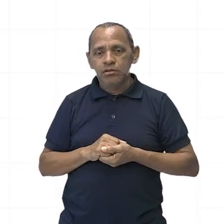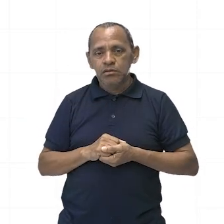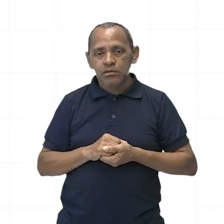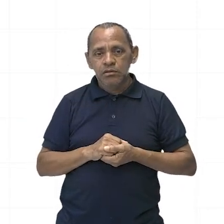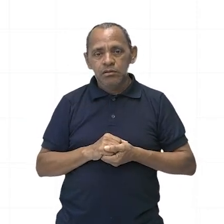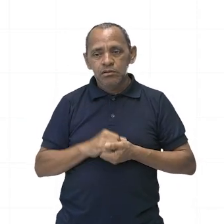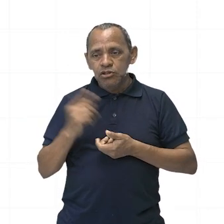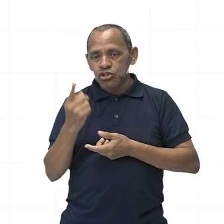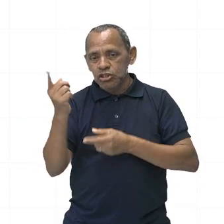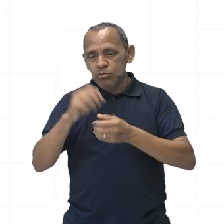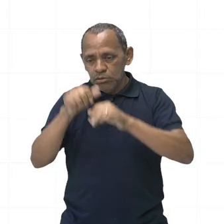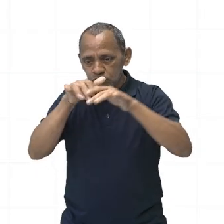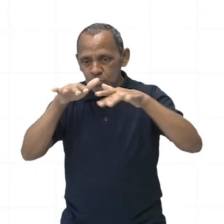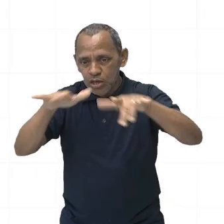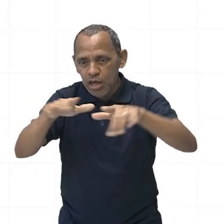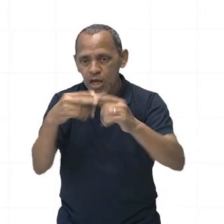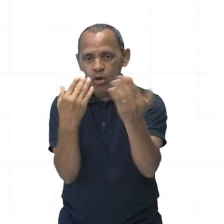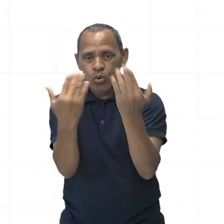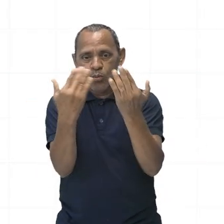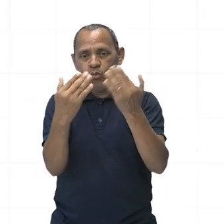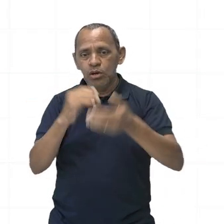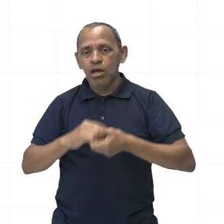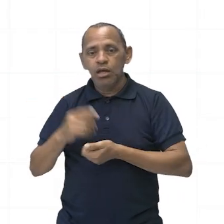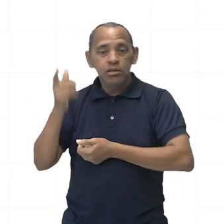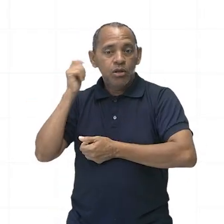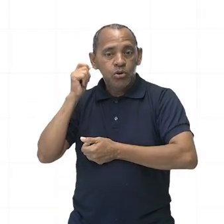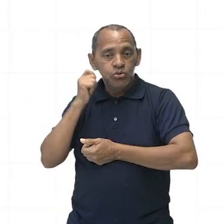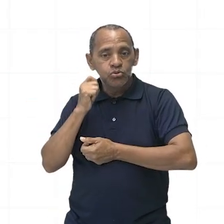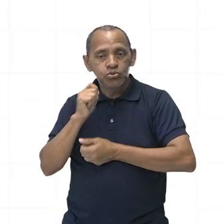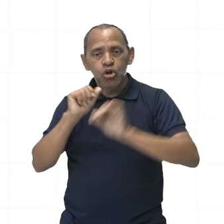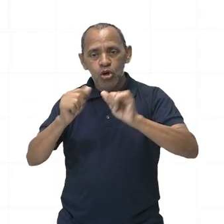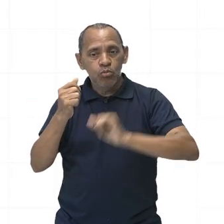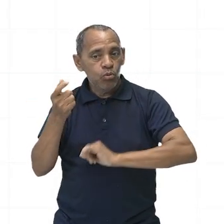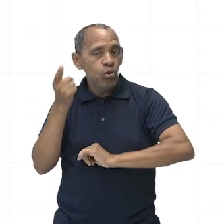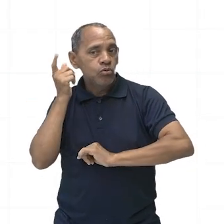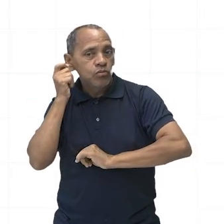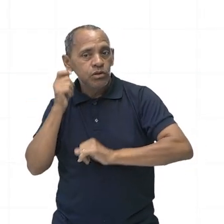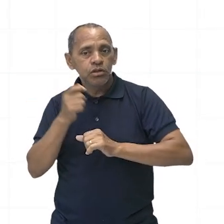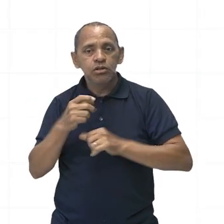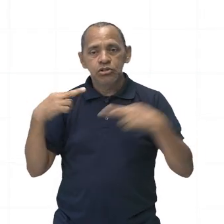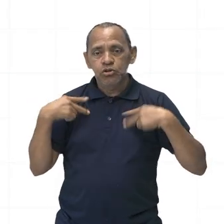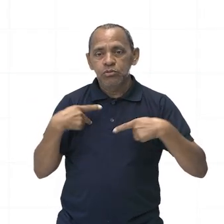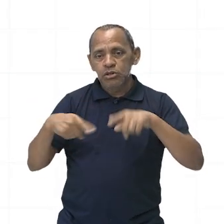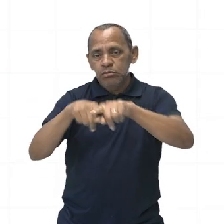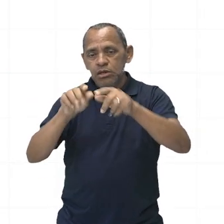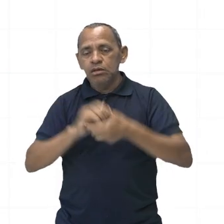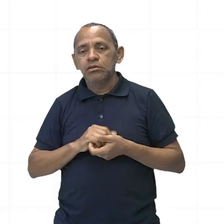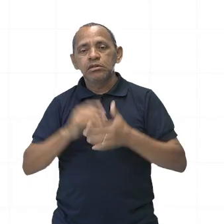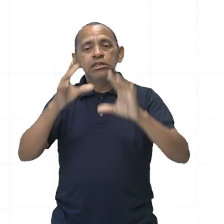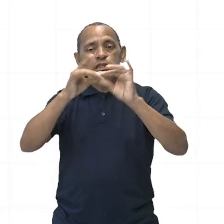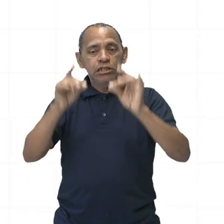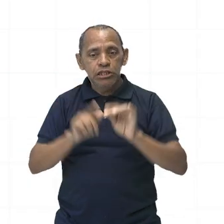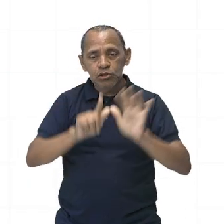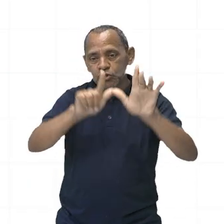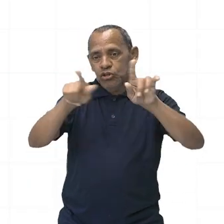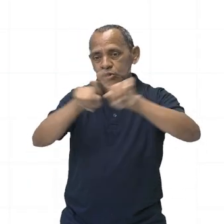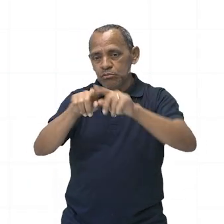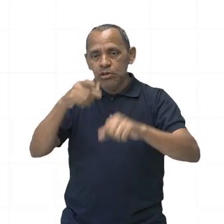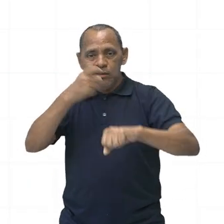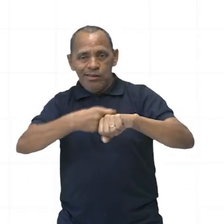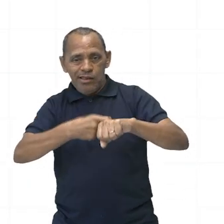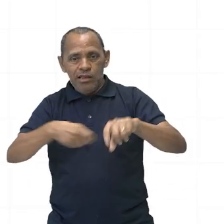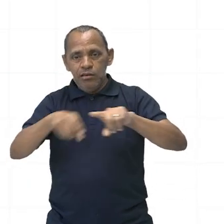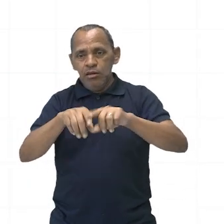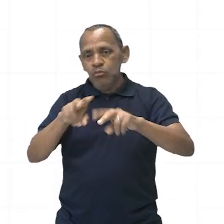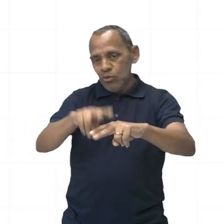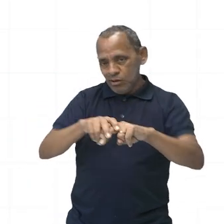distância de propagação, se comparado ao som audível. Propaga-se melhor em meios sólidos e líquidos do que em gasosos, devido à maior